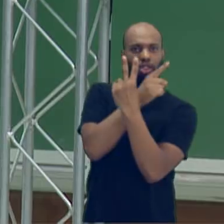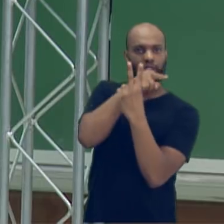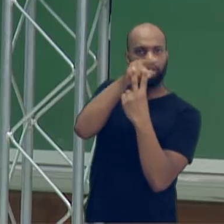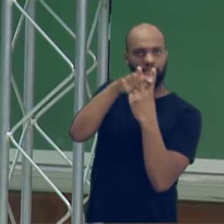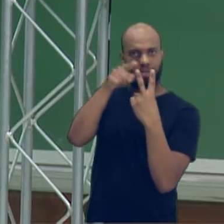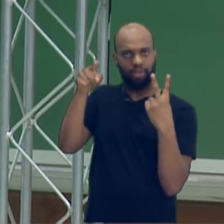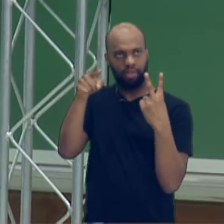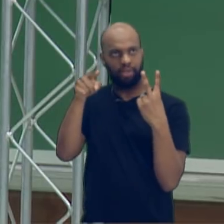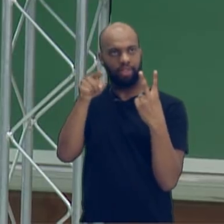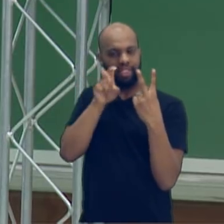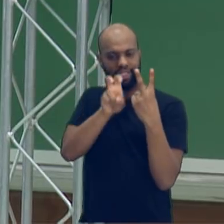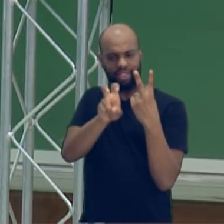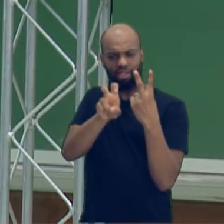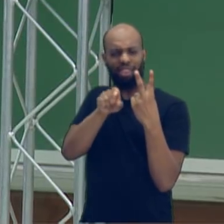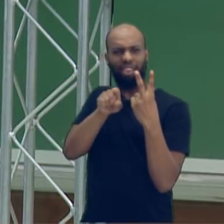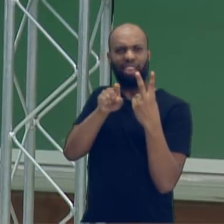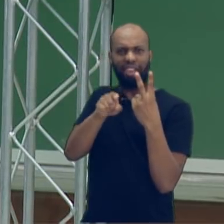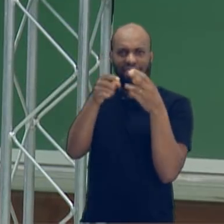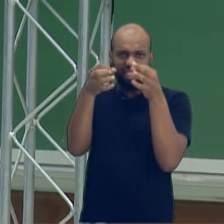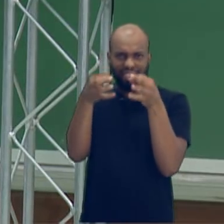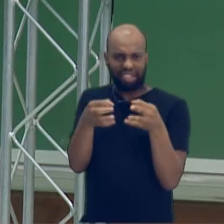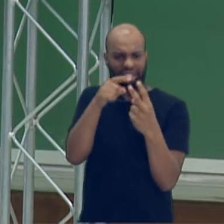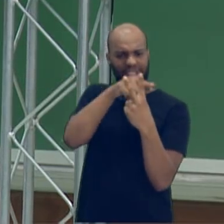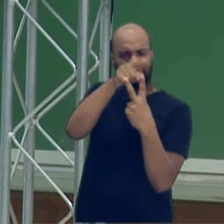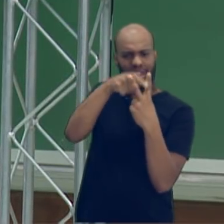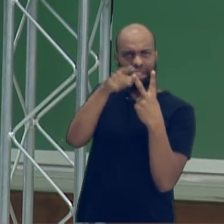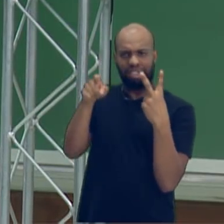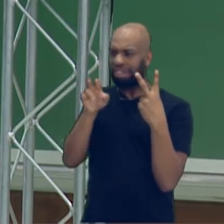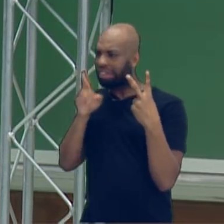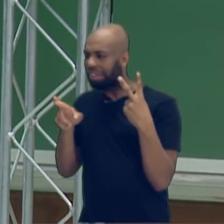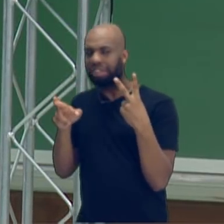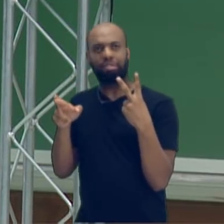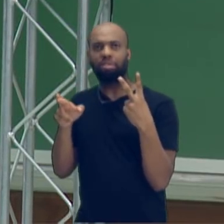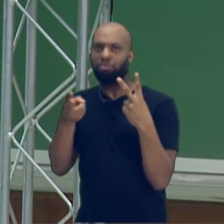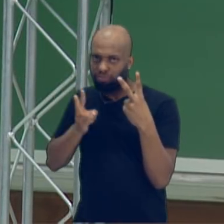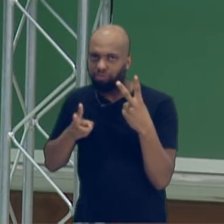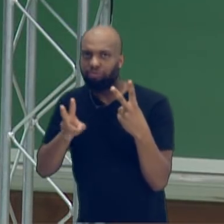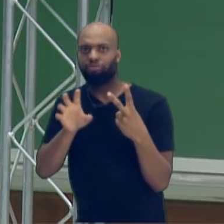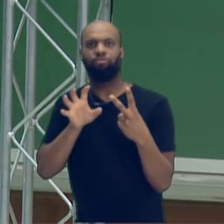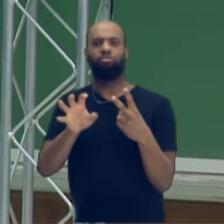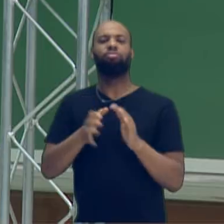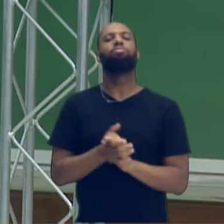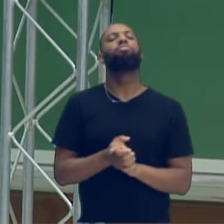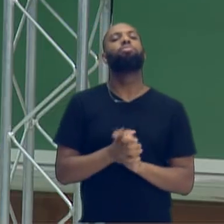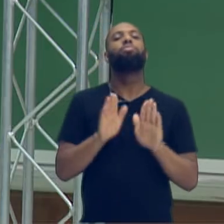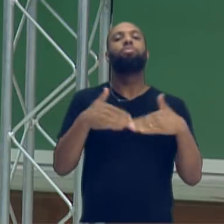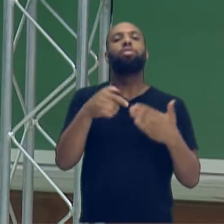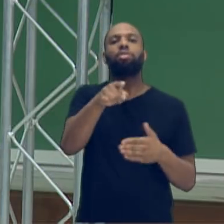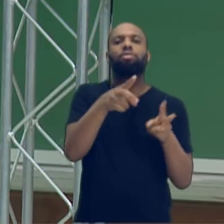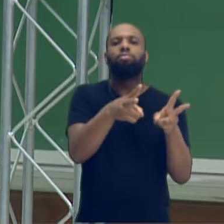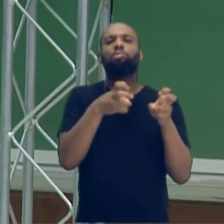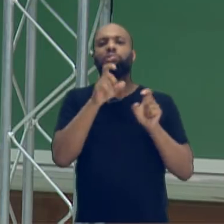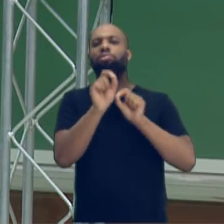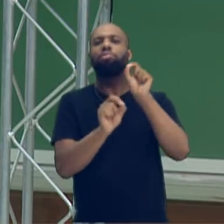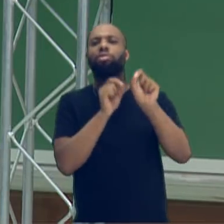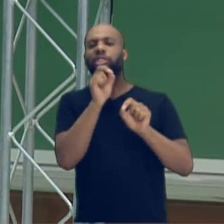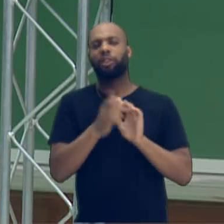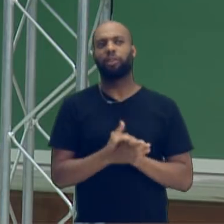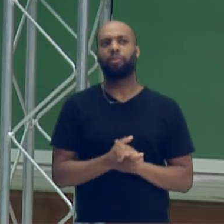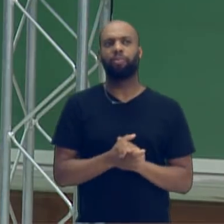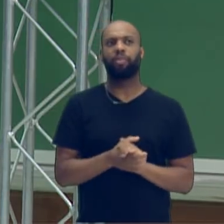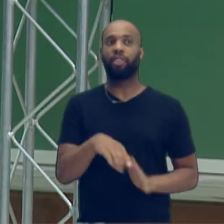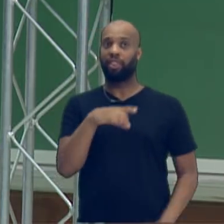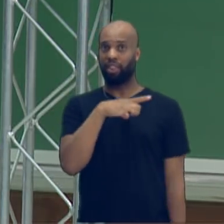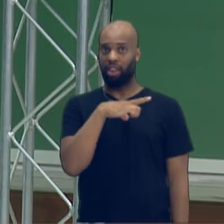cúbica de 5, por ser um número que não é exato, nós mantemos essa representação. Então, o que vocês perceberam aqui?